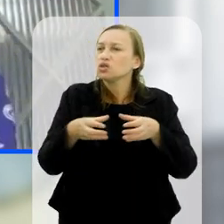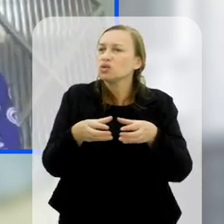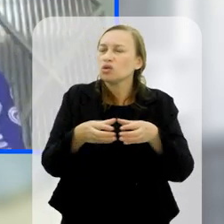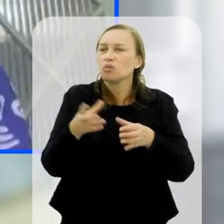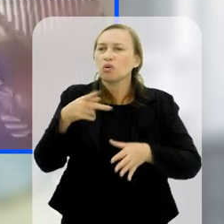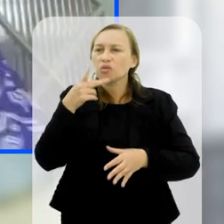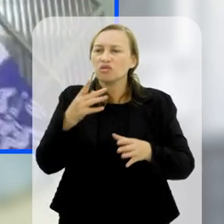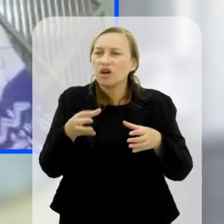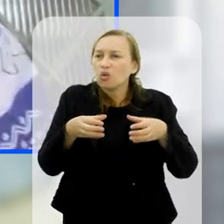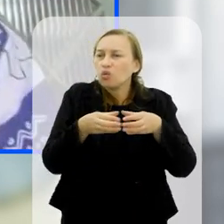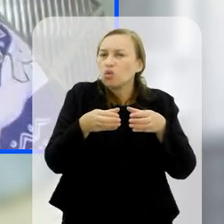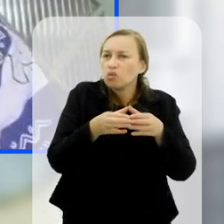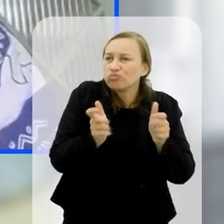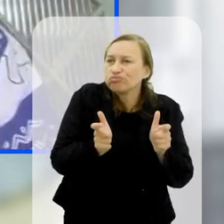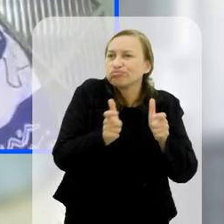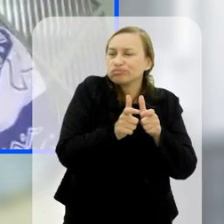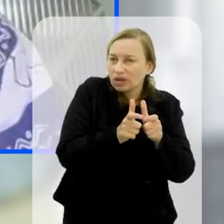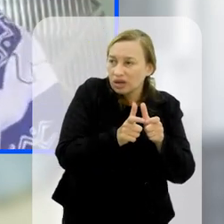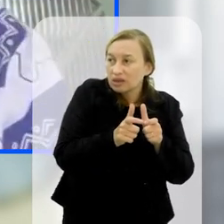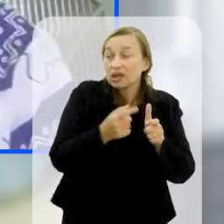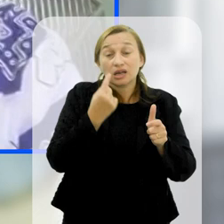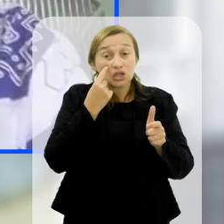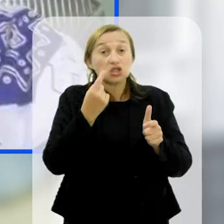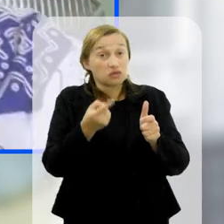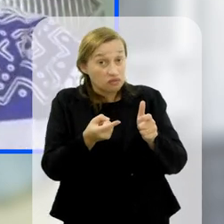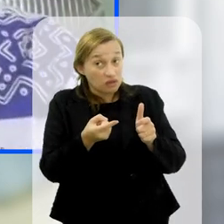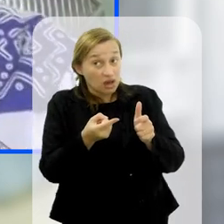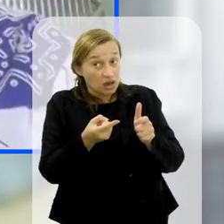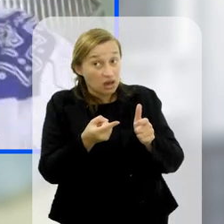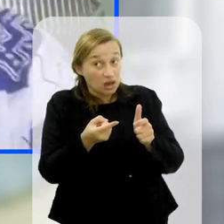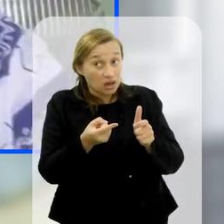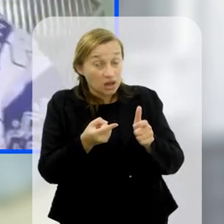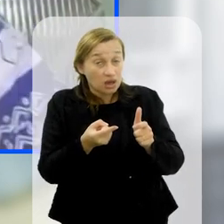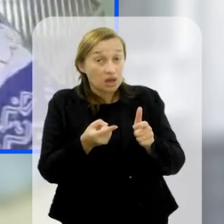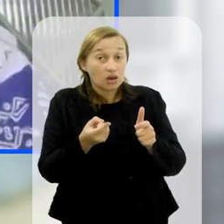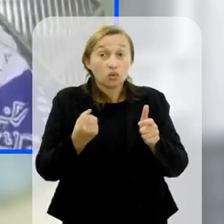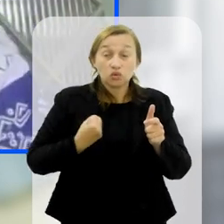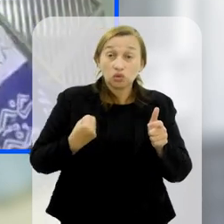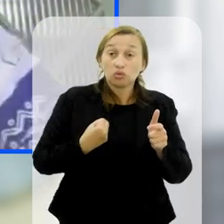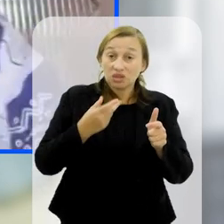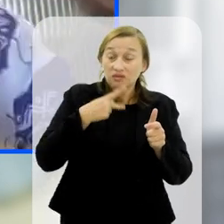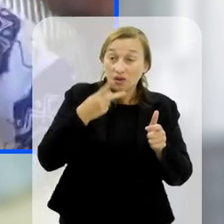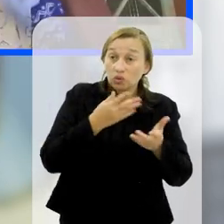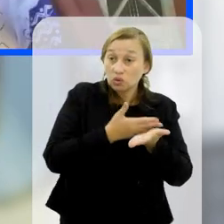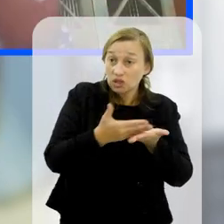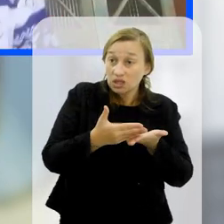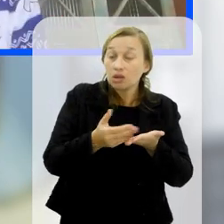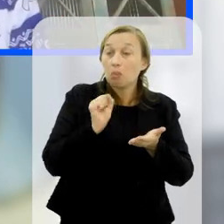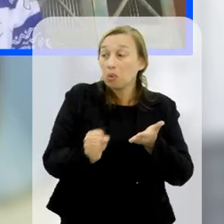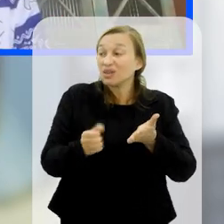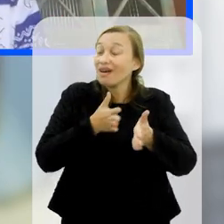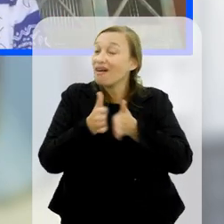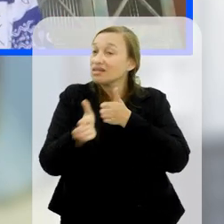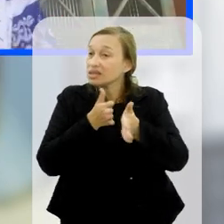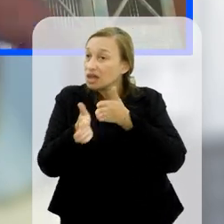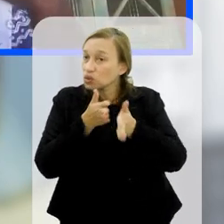como minoria, e que é uma grande maioria, como a gente pode ver aí pelo censo que você falou também, possa ter